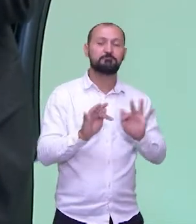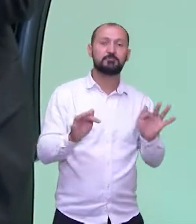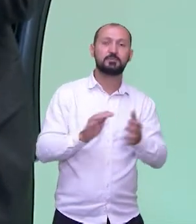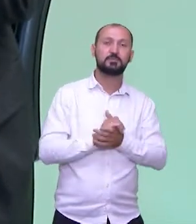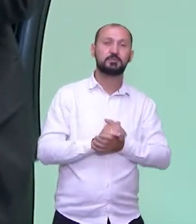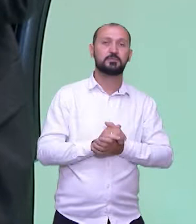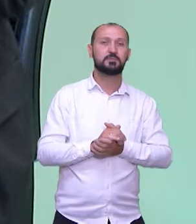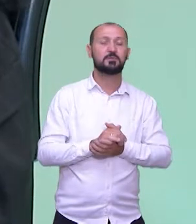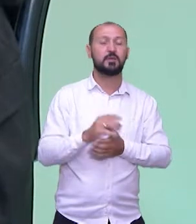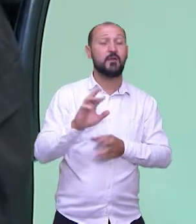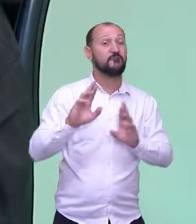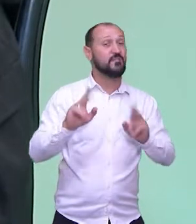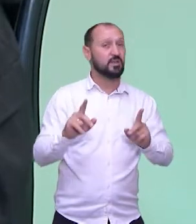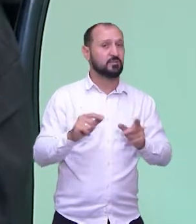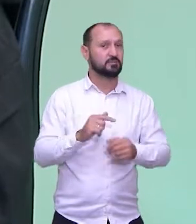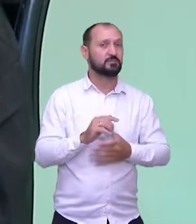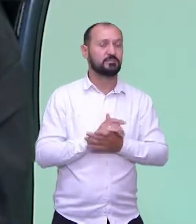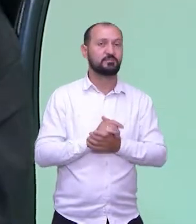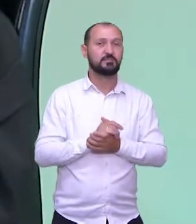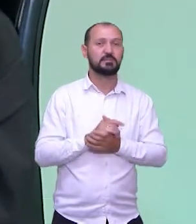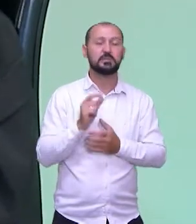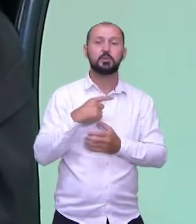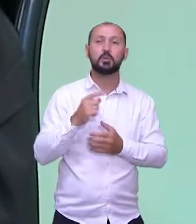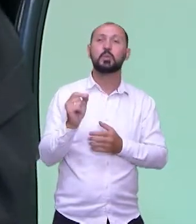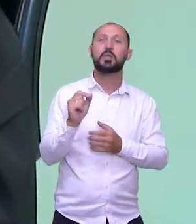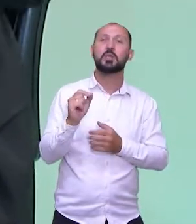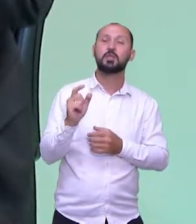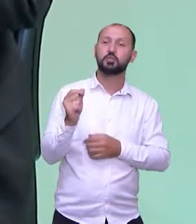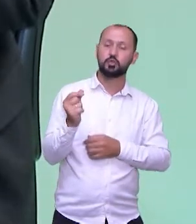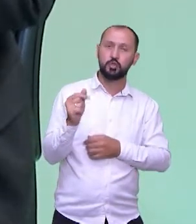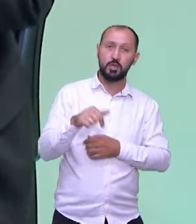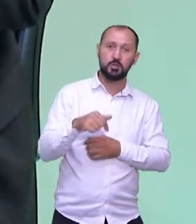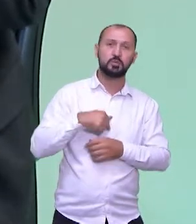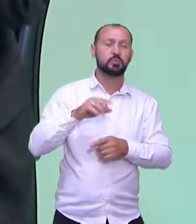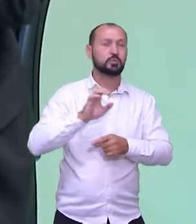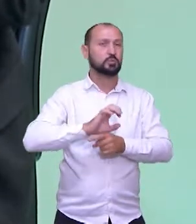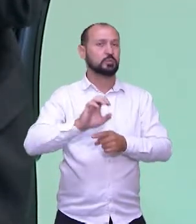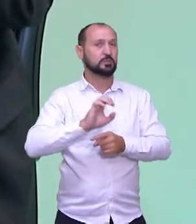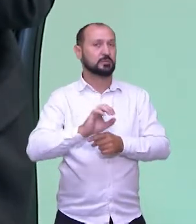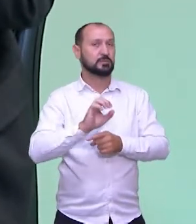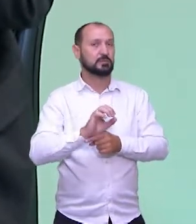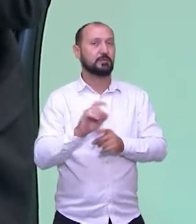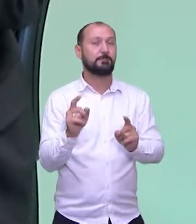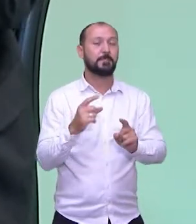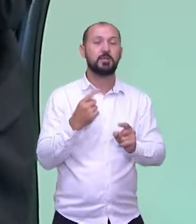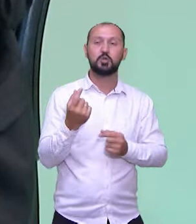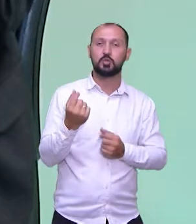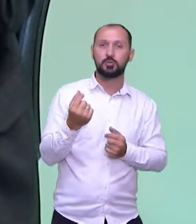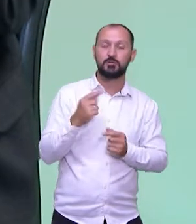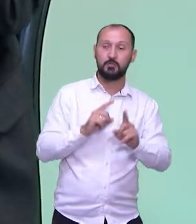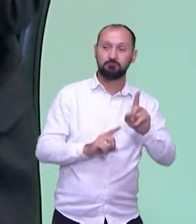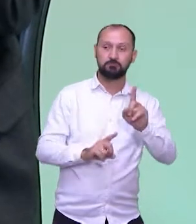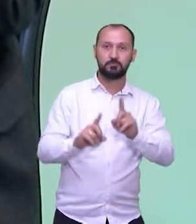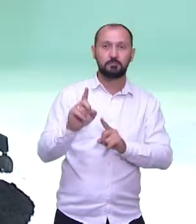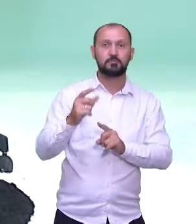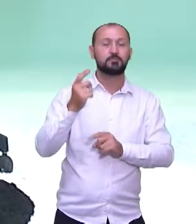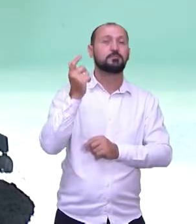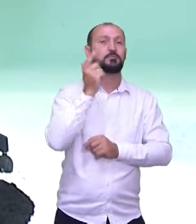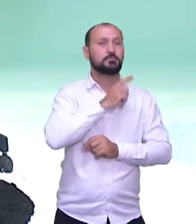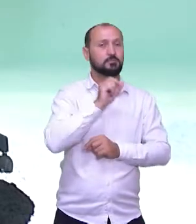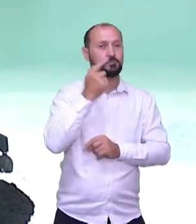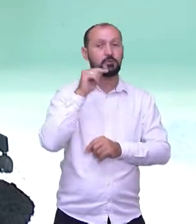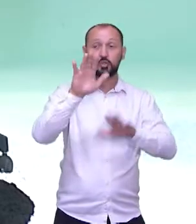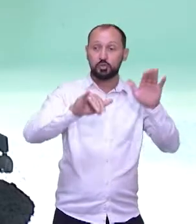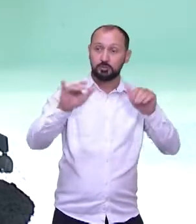simplificação tributária, pelo contrário, ao invés de cair a arrecadação do Estado num curto espaço de tempo, essa arrecadação vai subir, a